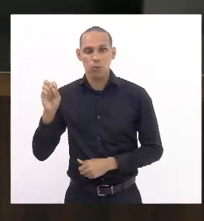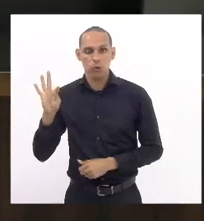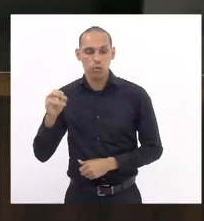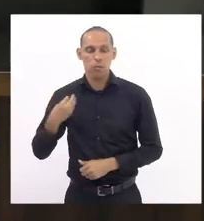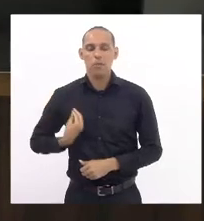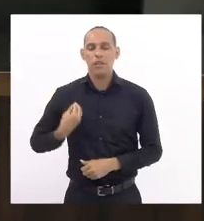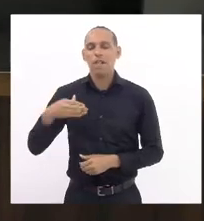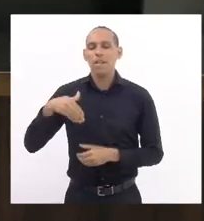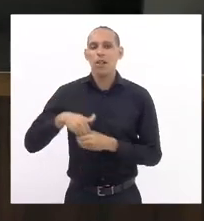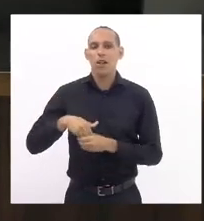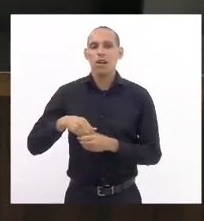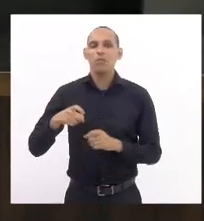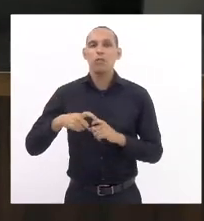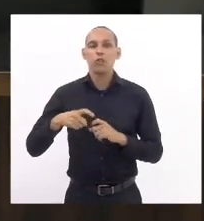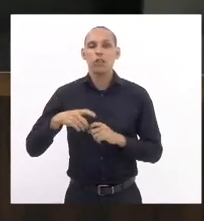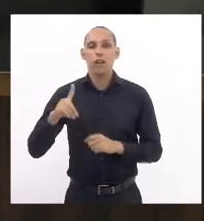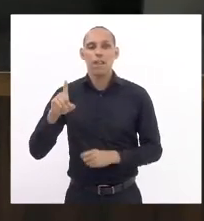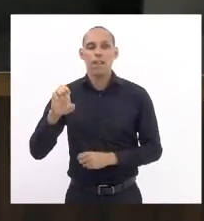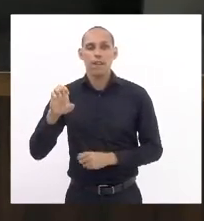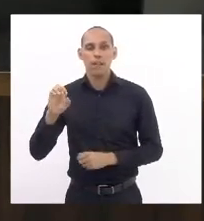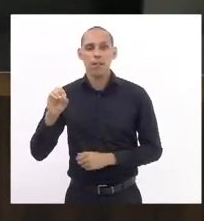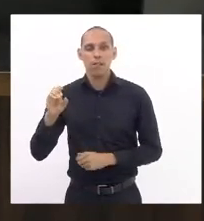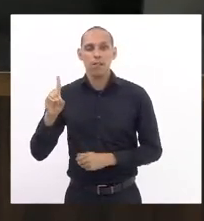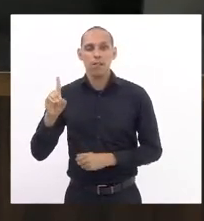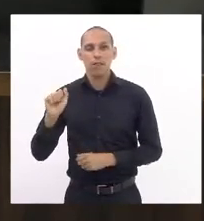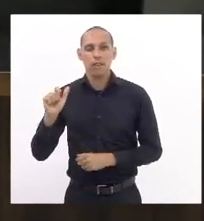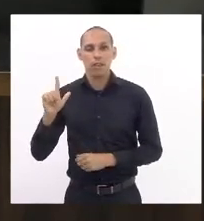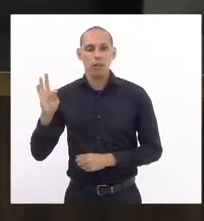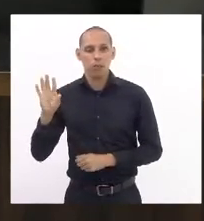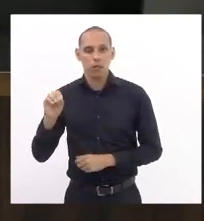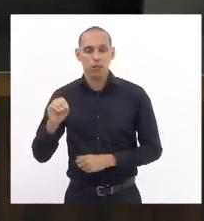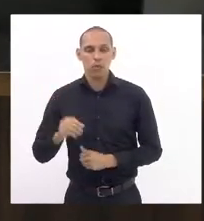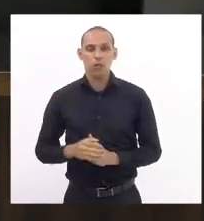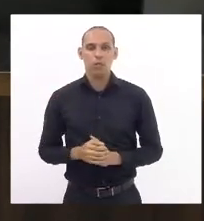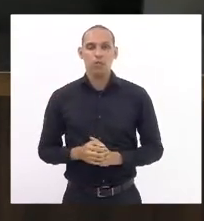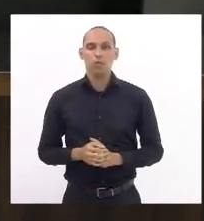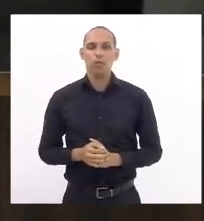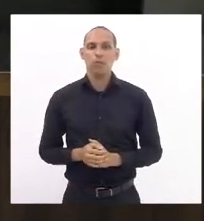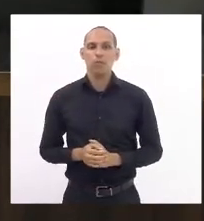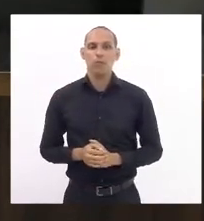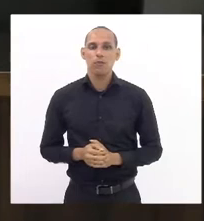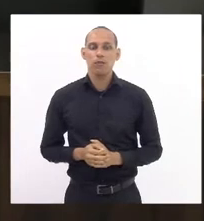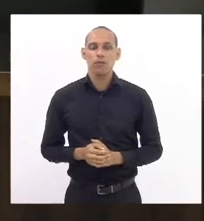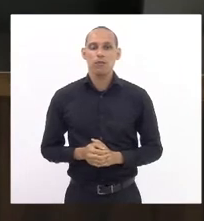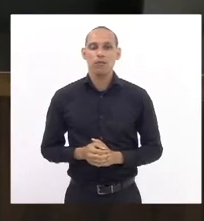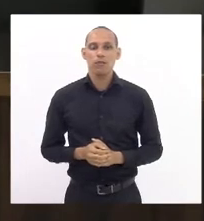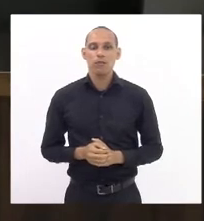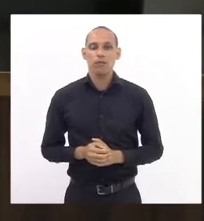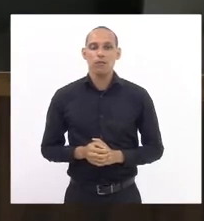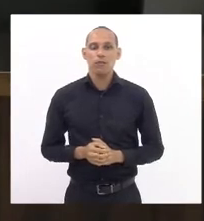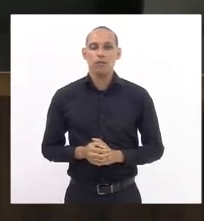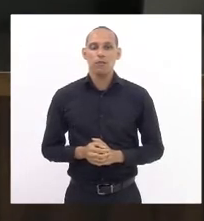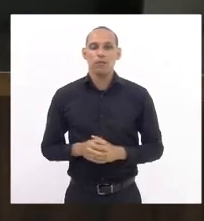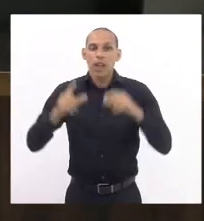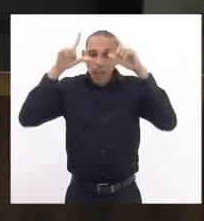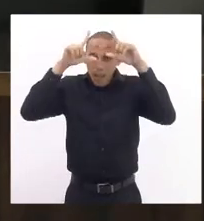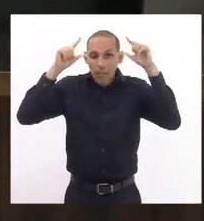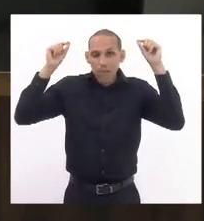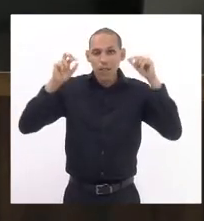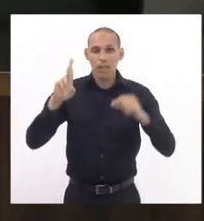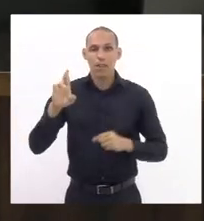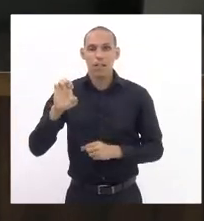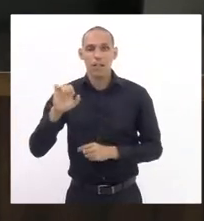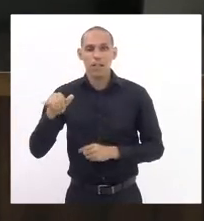deputado Doutor Deodalto, deputado Doutor Deodalto, deputado... Deputada enfermeira